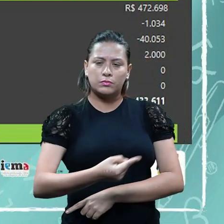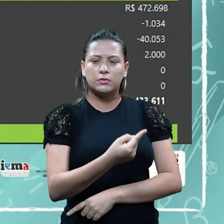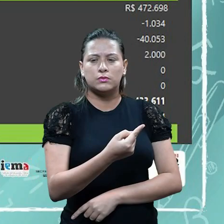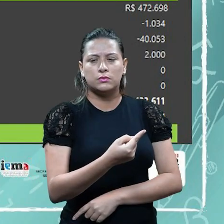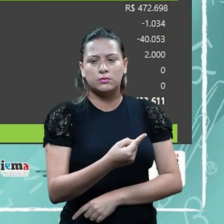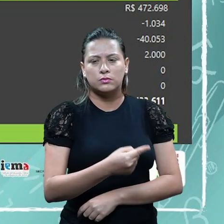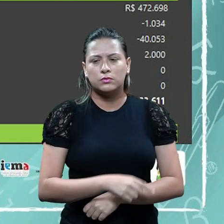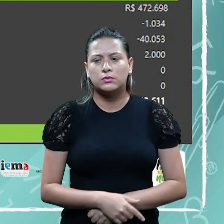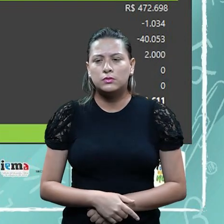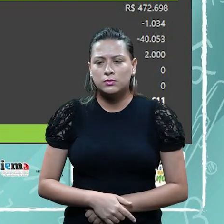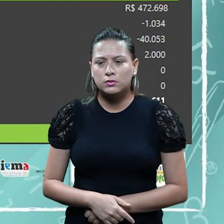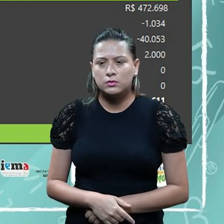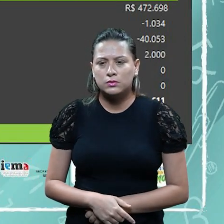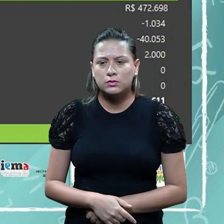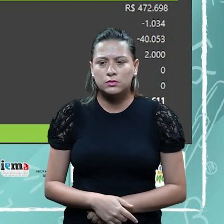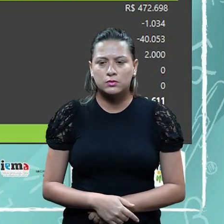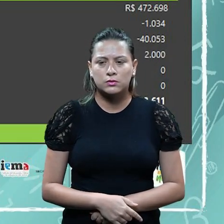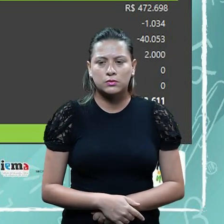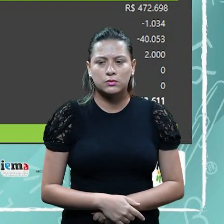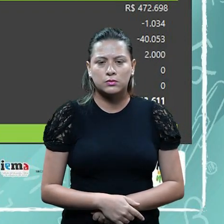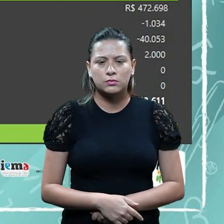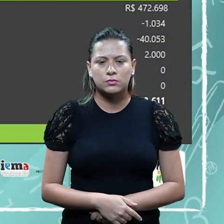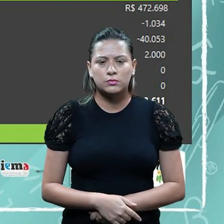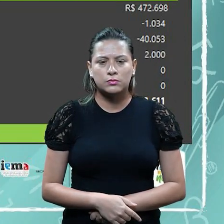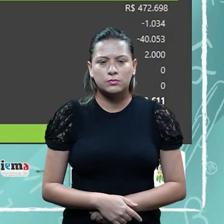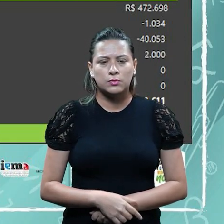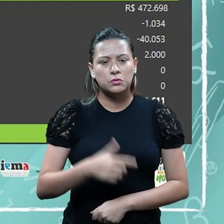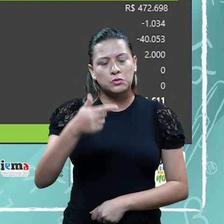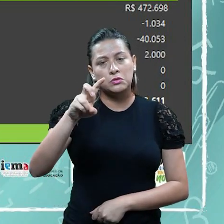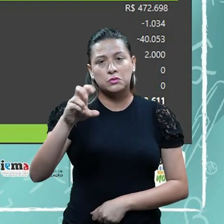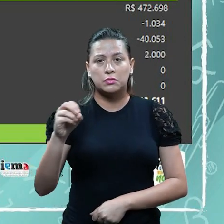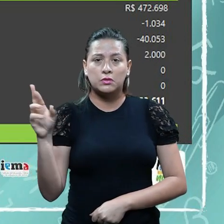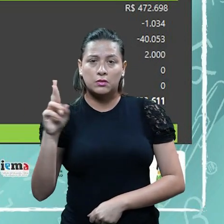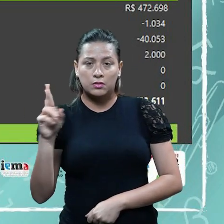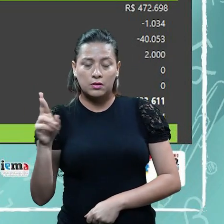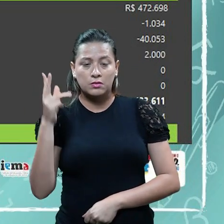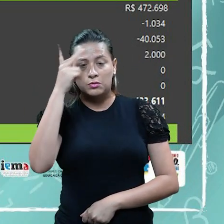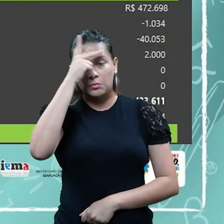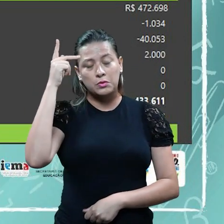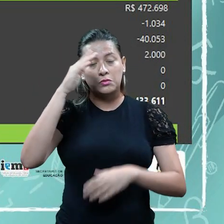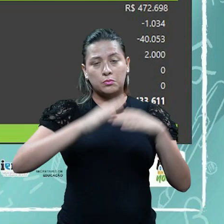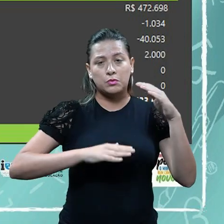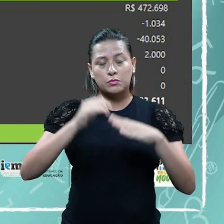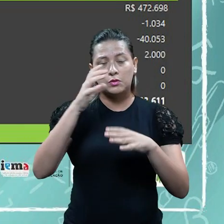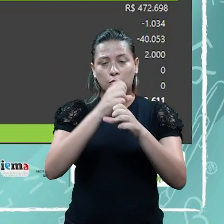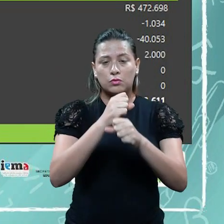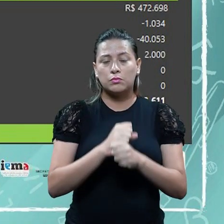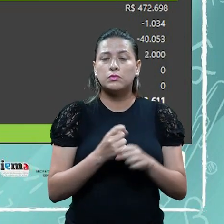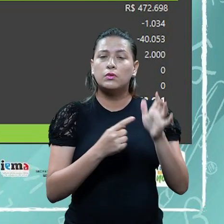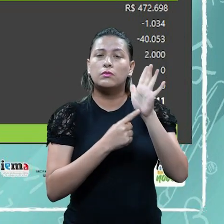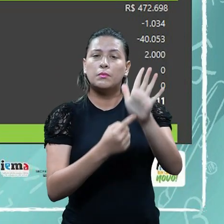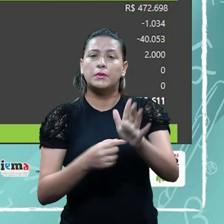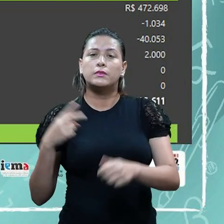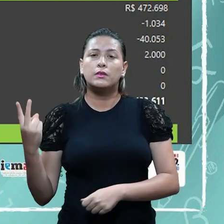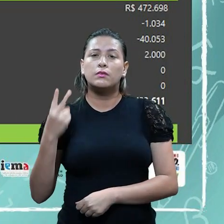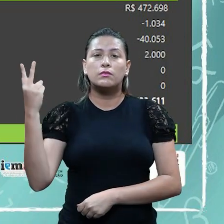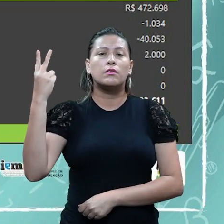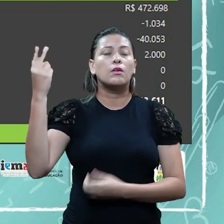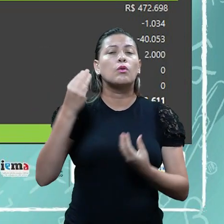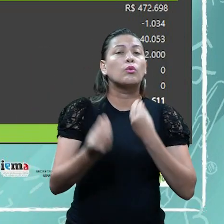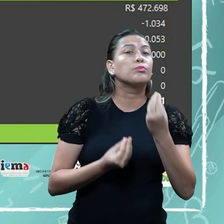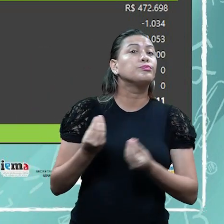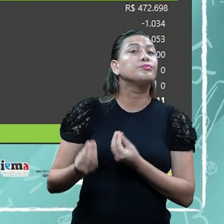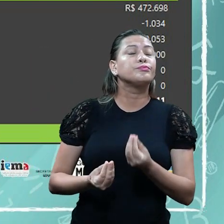72.450. Como é que um contador, alguém que trabalha lá na contabilidade, vai apresentar esse valor? Como é que ele vai chegar